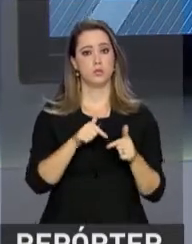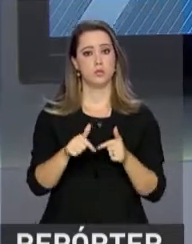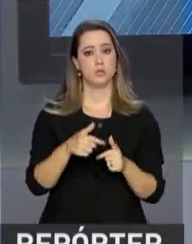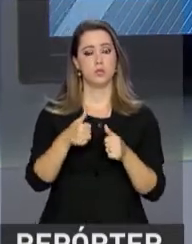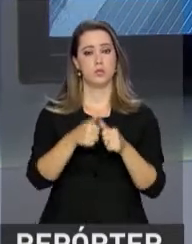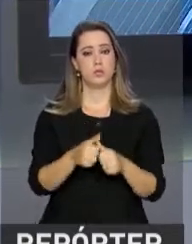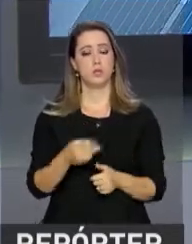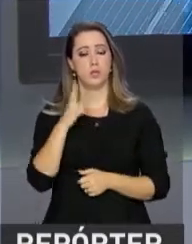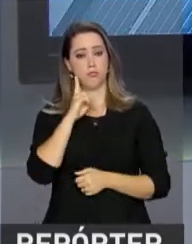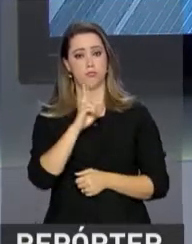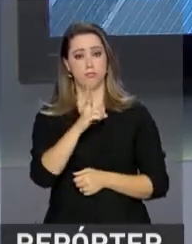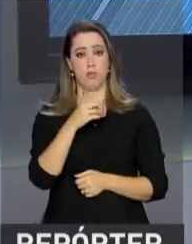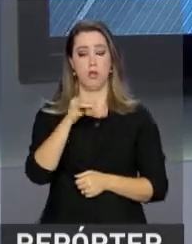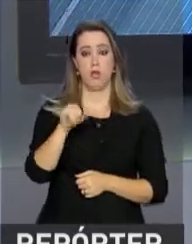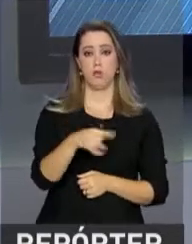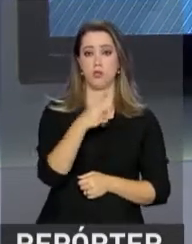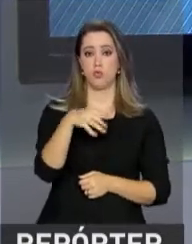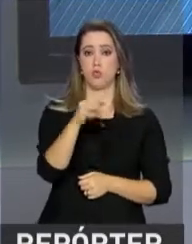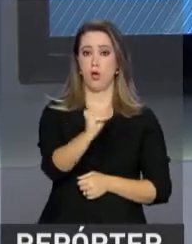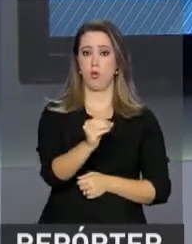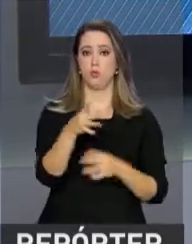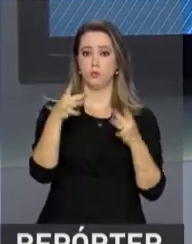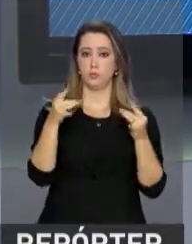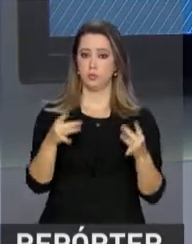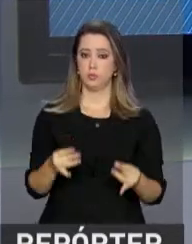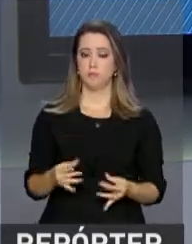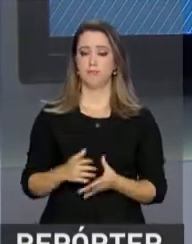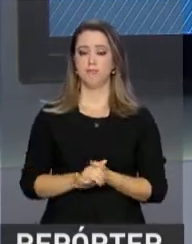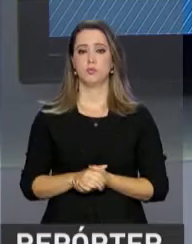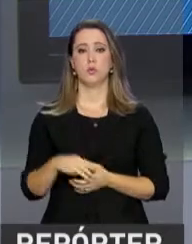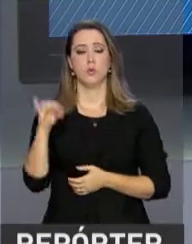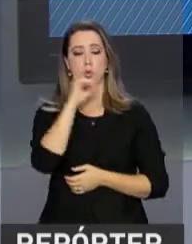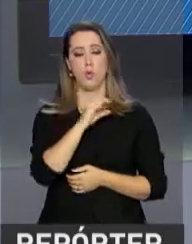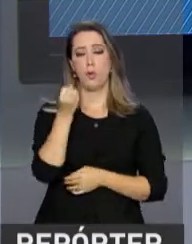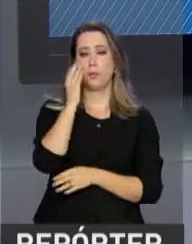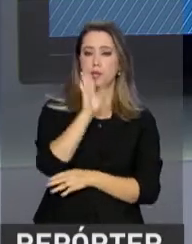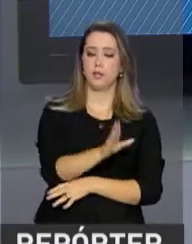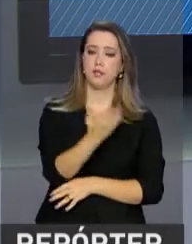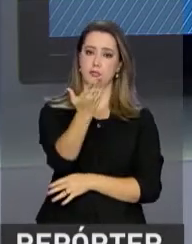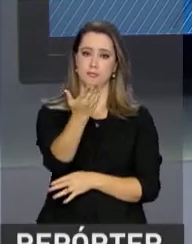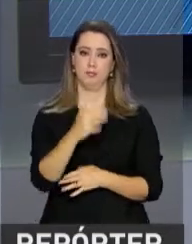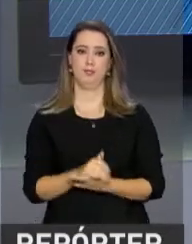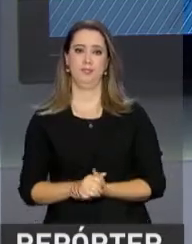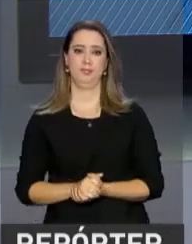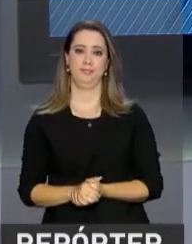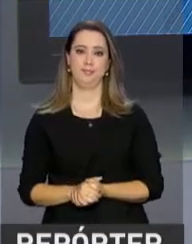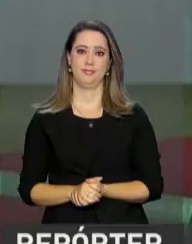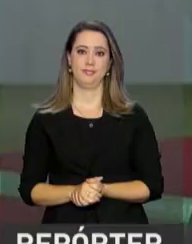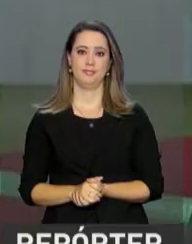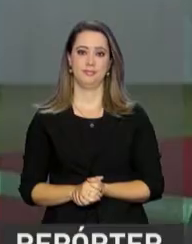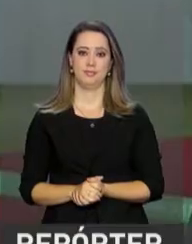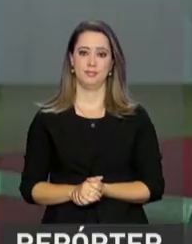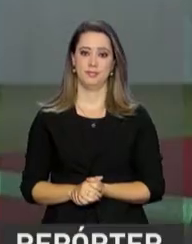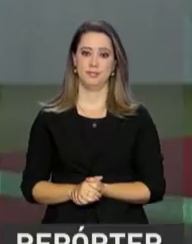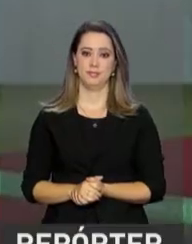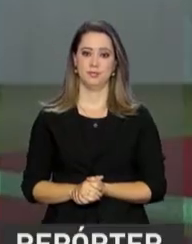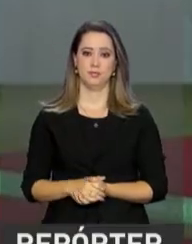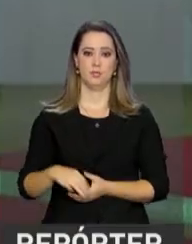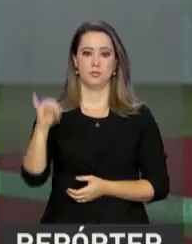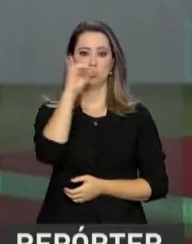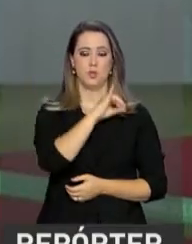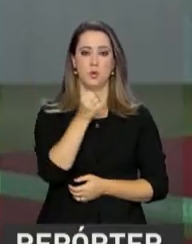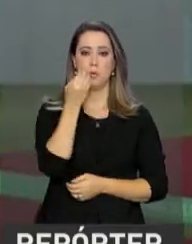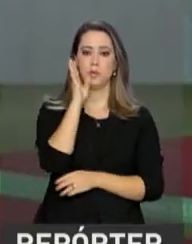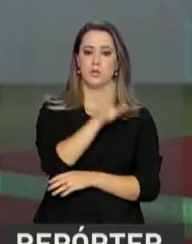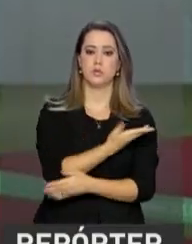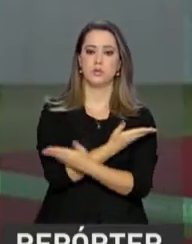e quem está lá é o repórter joão pedro neto que tem os detalhes para a gente o joão pedro boa tarde pra você boa